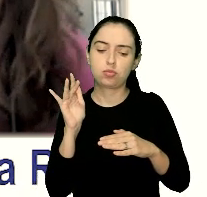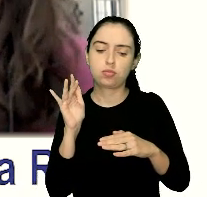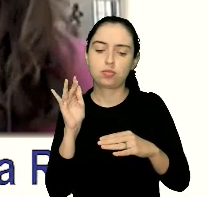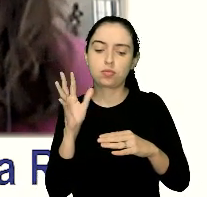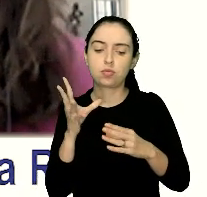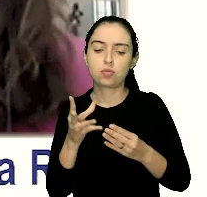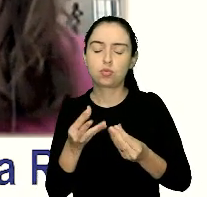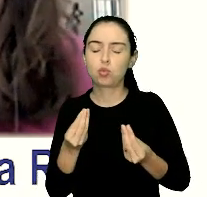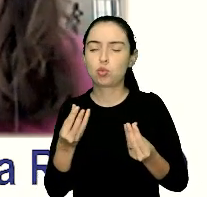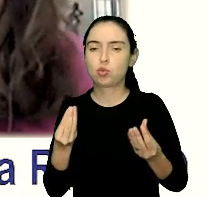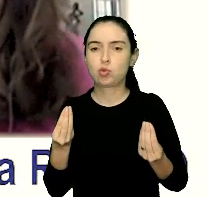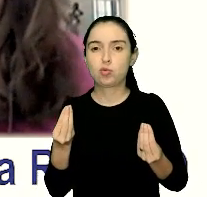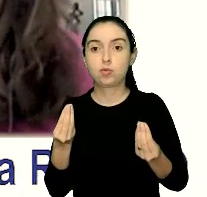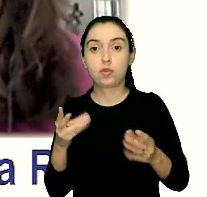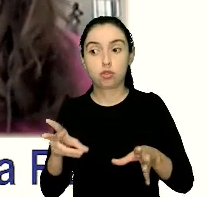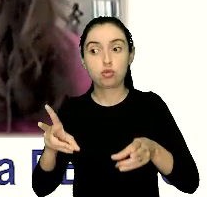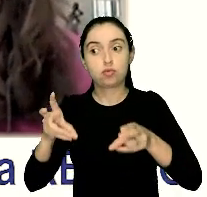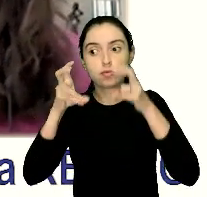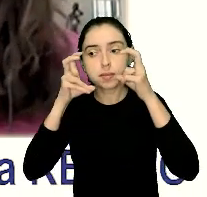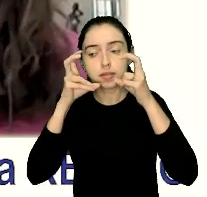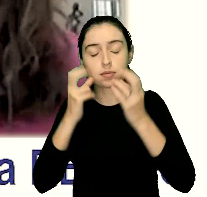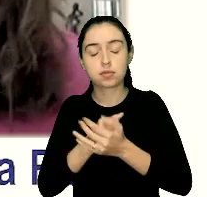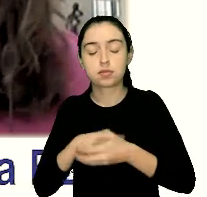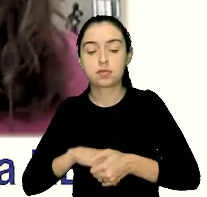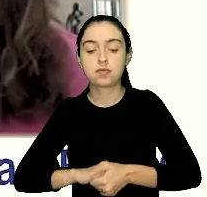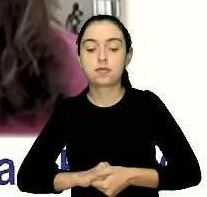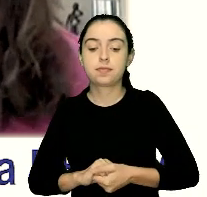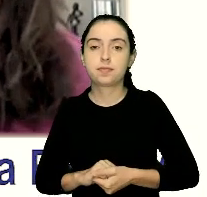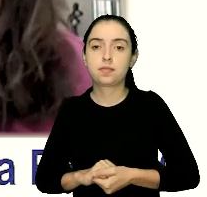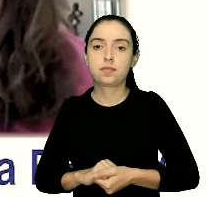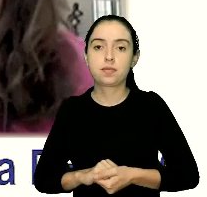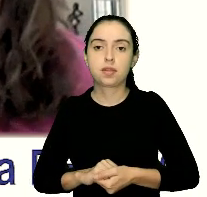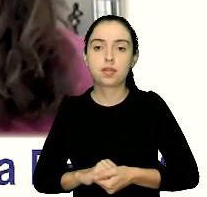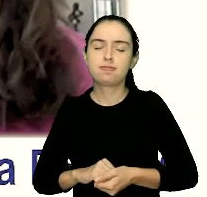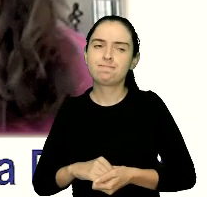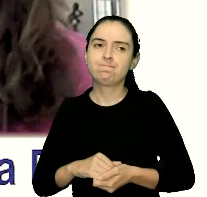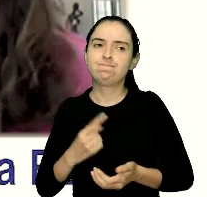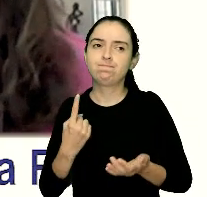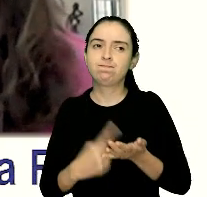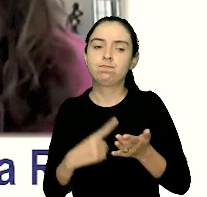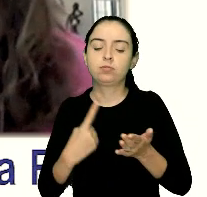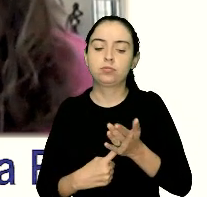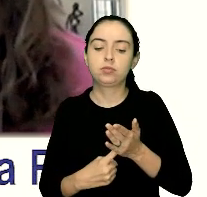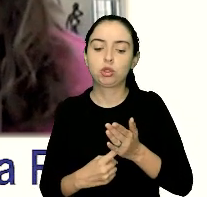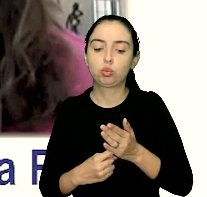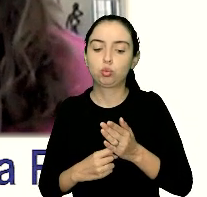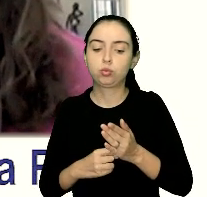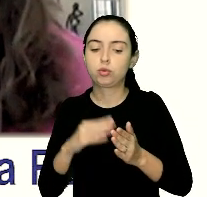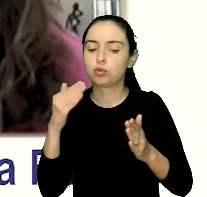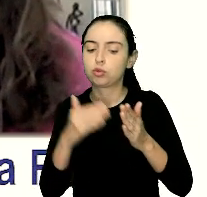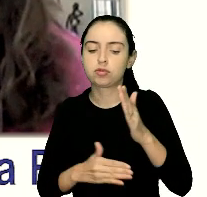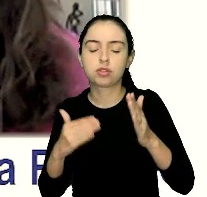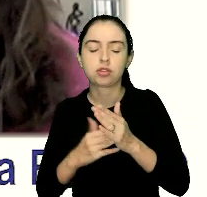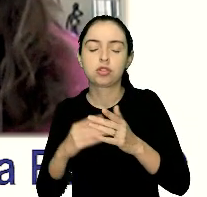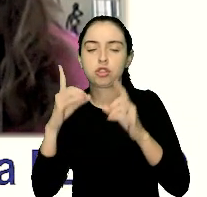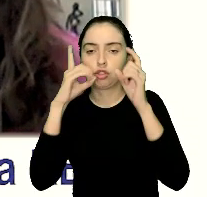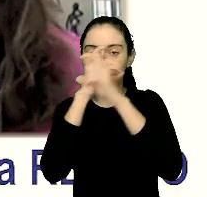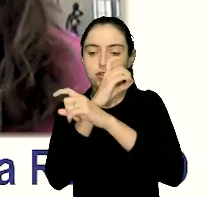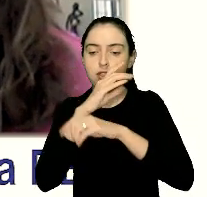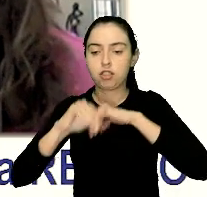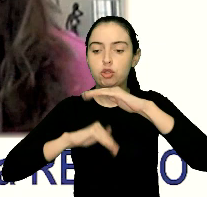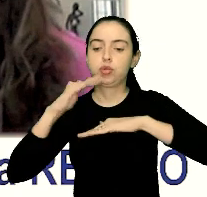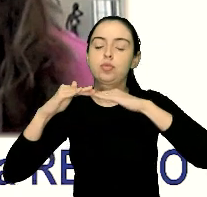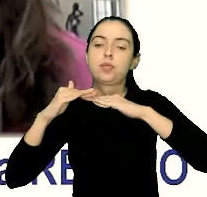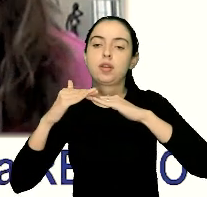flagrante, nos impõem uma restrição ou dificuldades em superar obstáculos de cunho